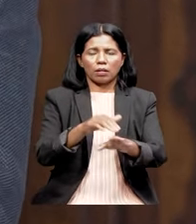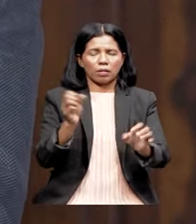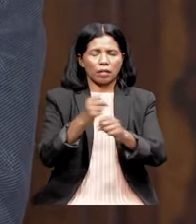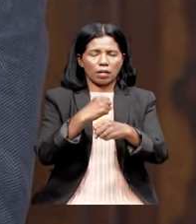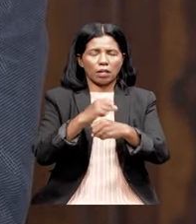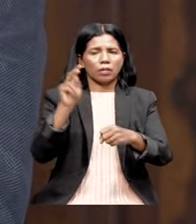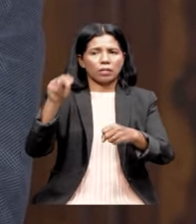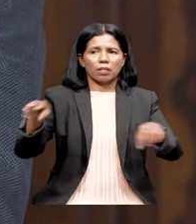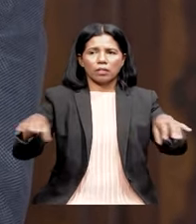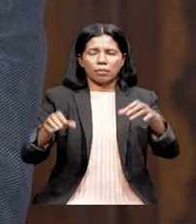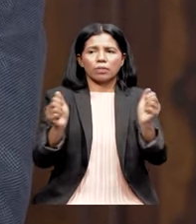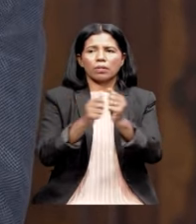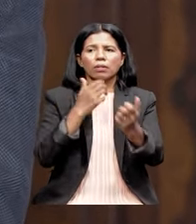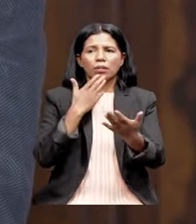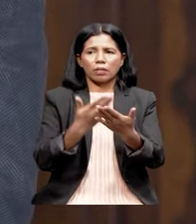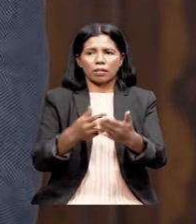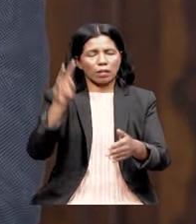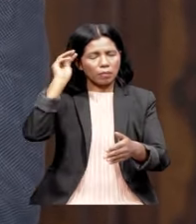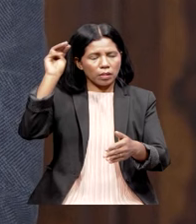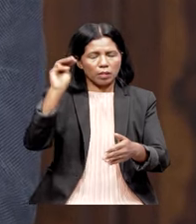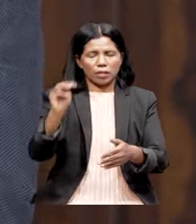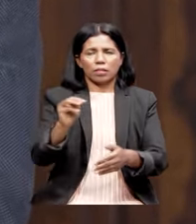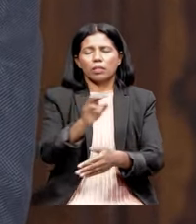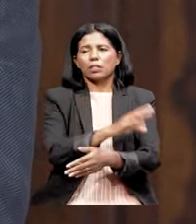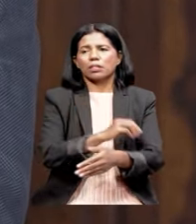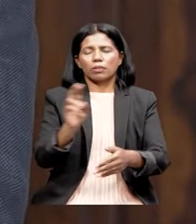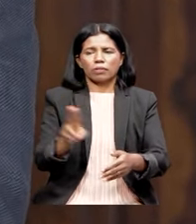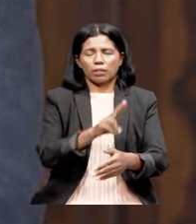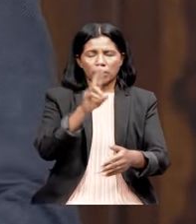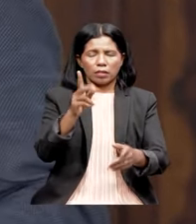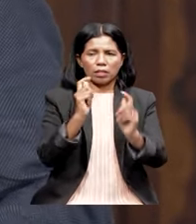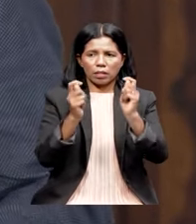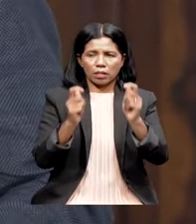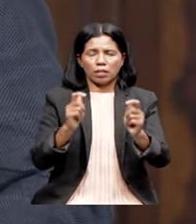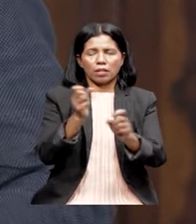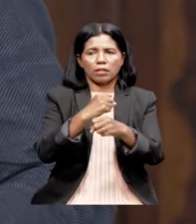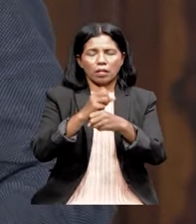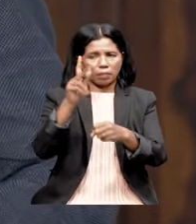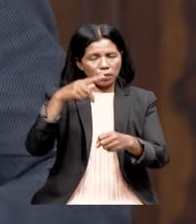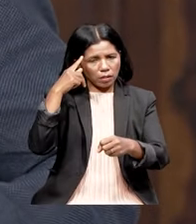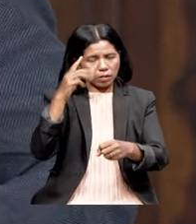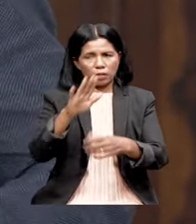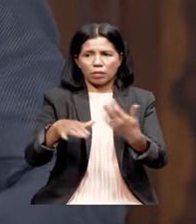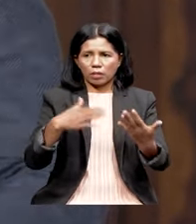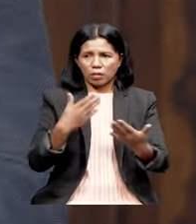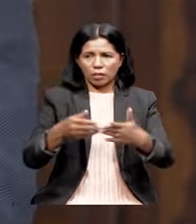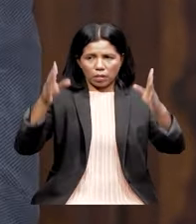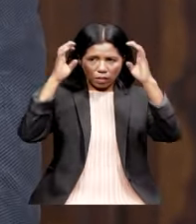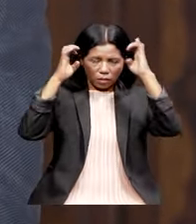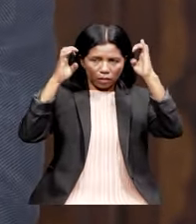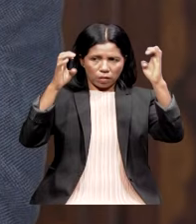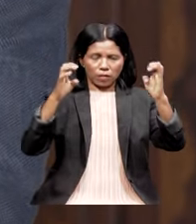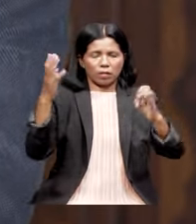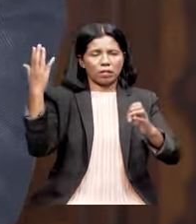kenar di dia kan esan ministro ensino superior sensi cultura mai venia koko atu politiza tia asuntus edukasam di liu